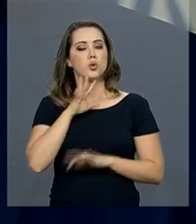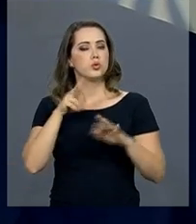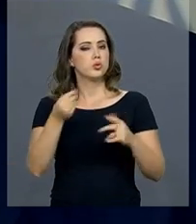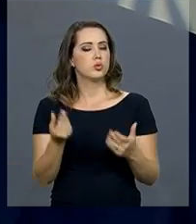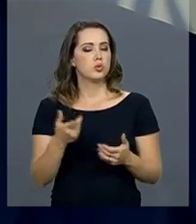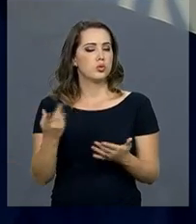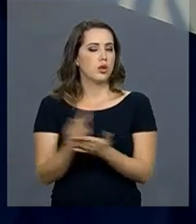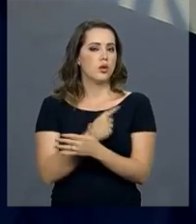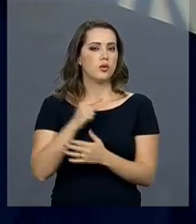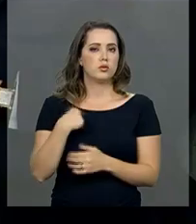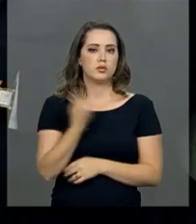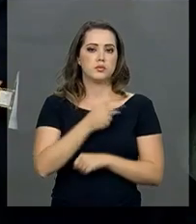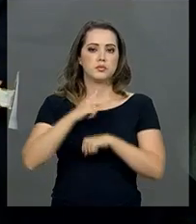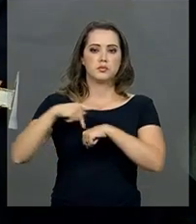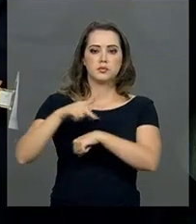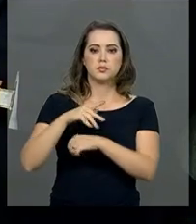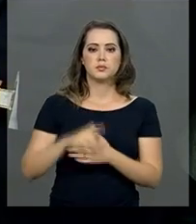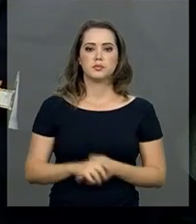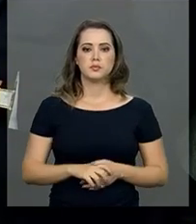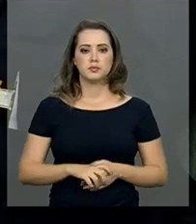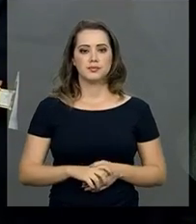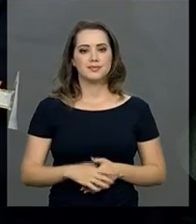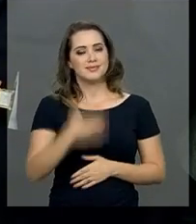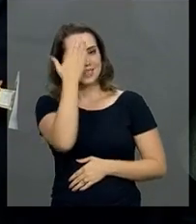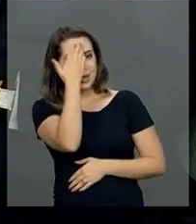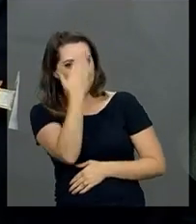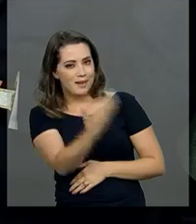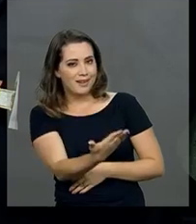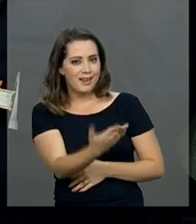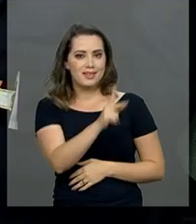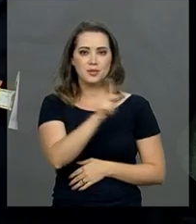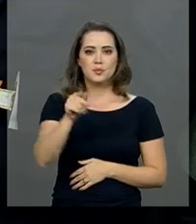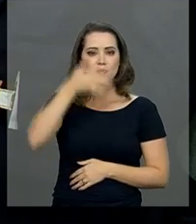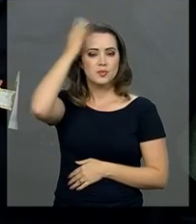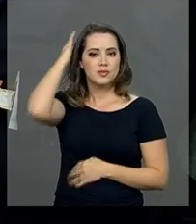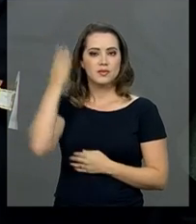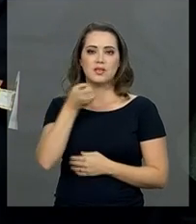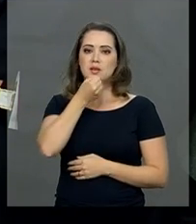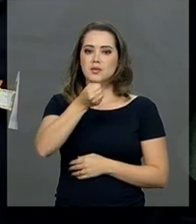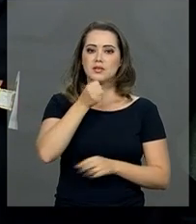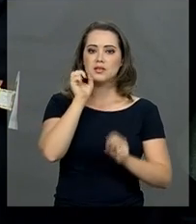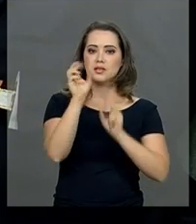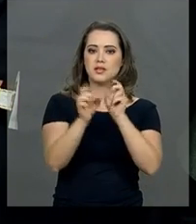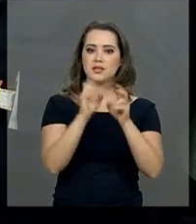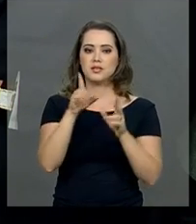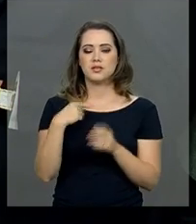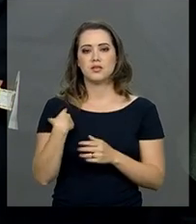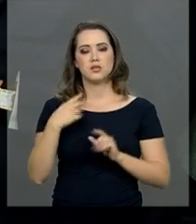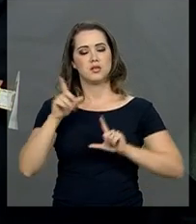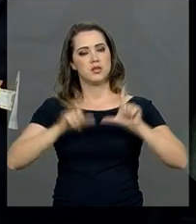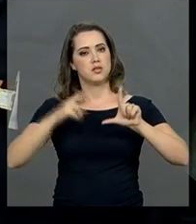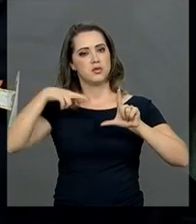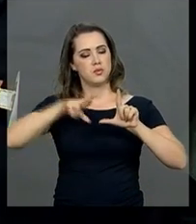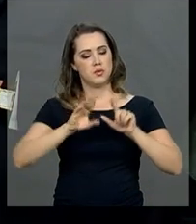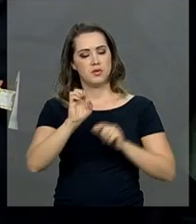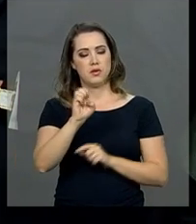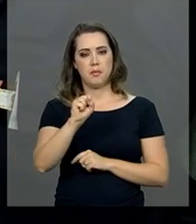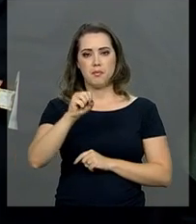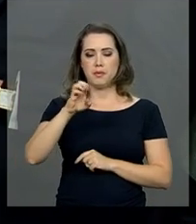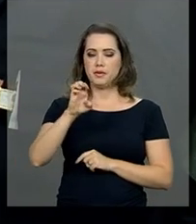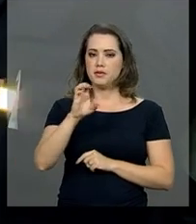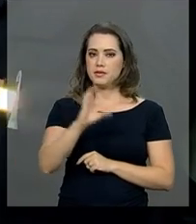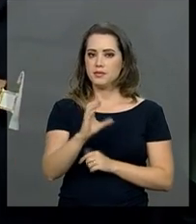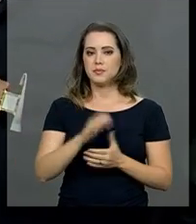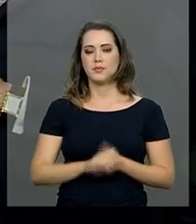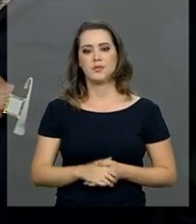acontece no nosso país muito obrigado presidente michel temer para a entrevista exclusiva aos veículos da empresa brasil de comunicação